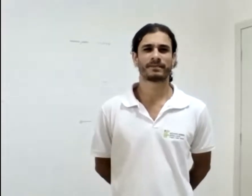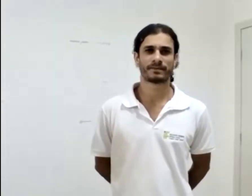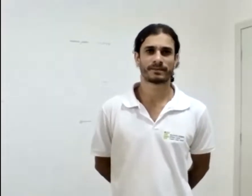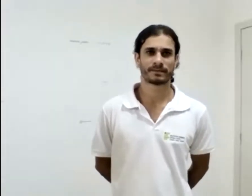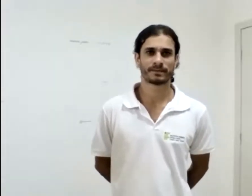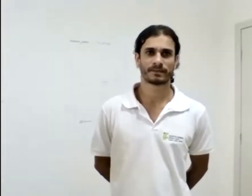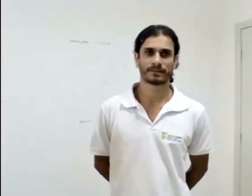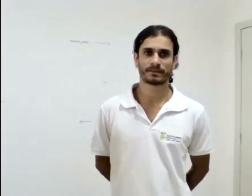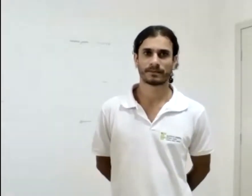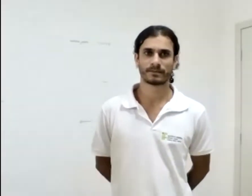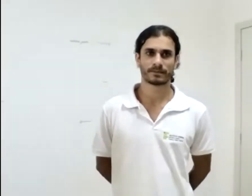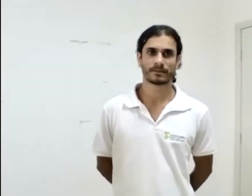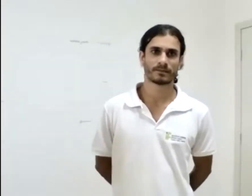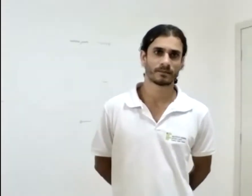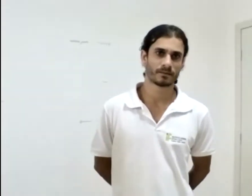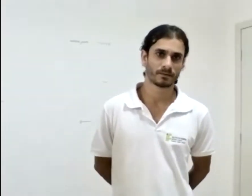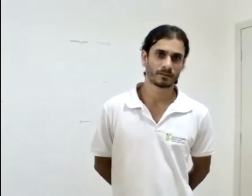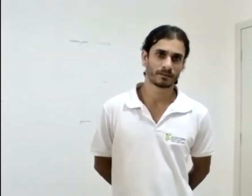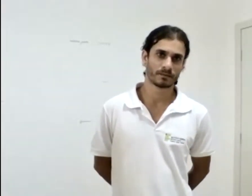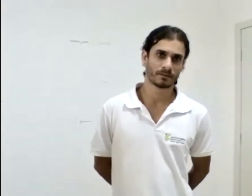Vamos ver se ela botou algo no chat.